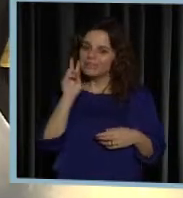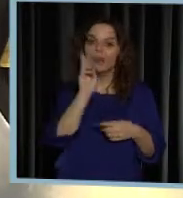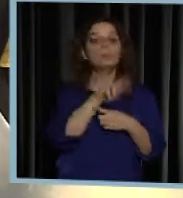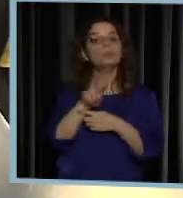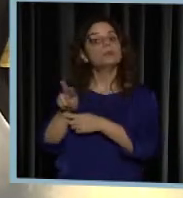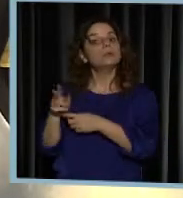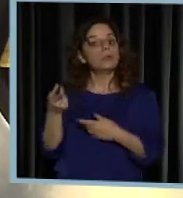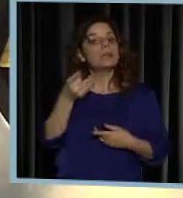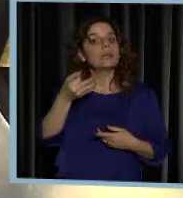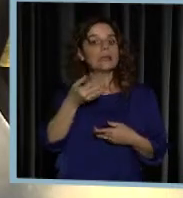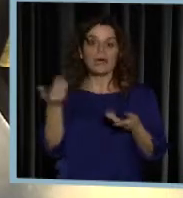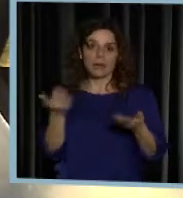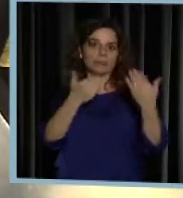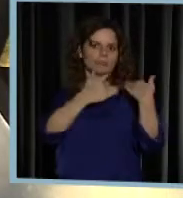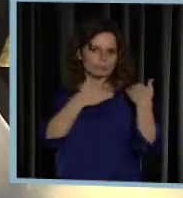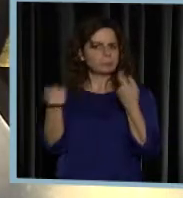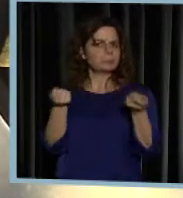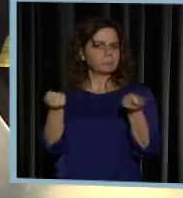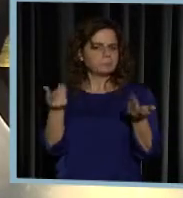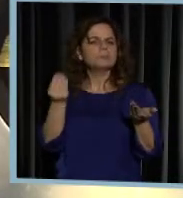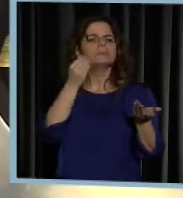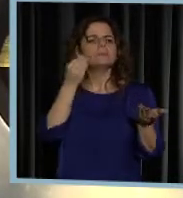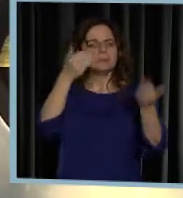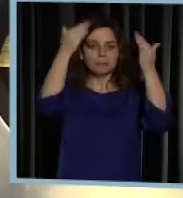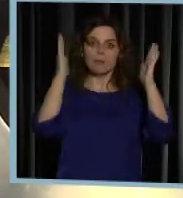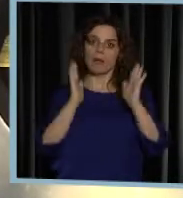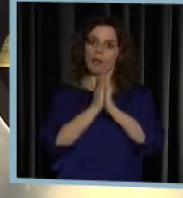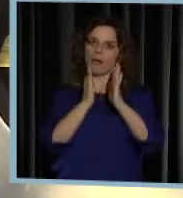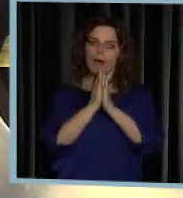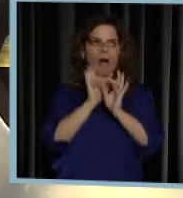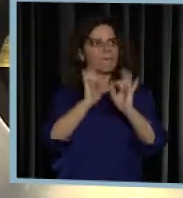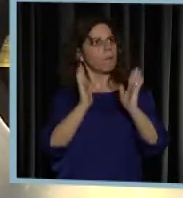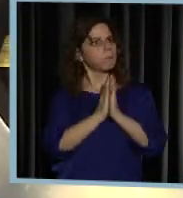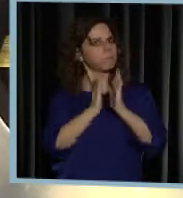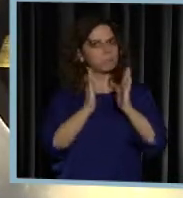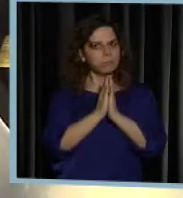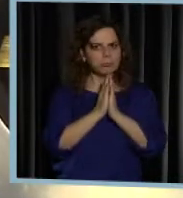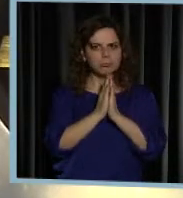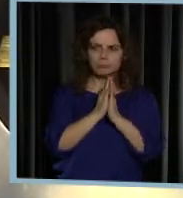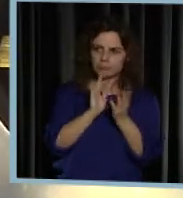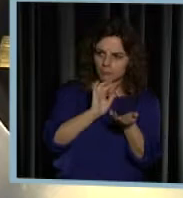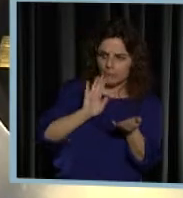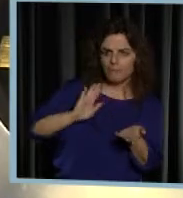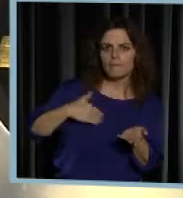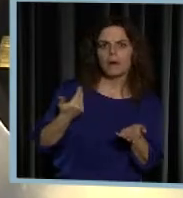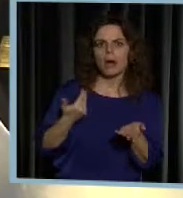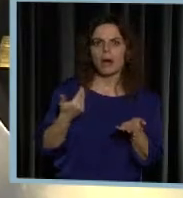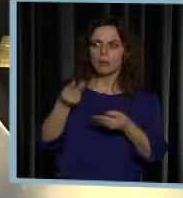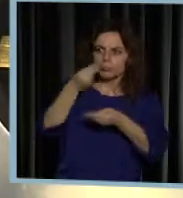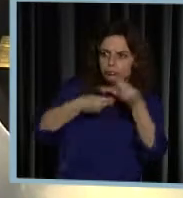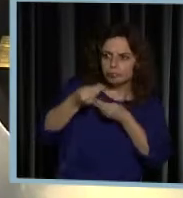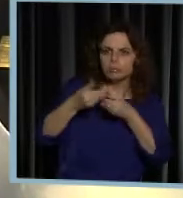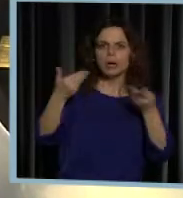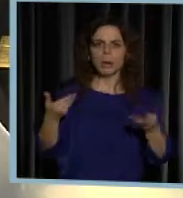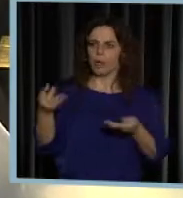do Museu do Dinheiro. Como é que um local de culto passou a centro de distribuição e agora a Museu do